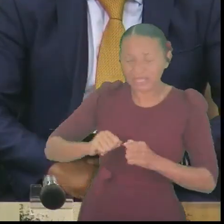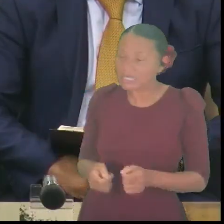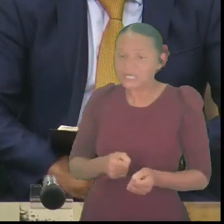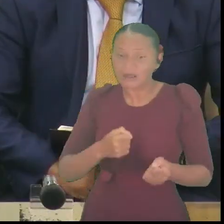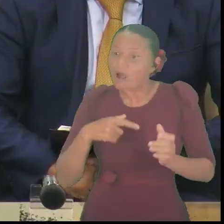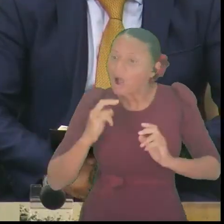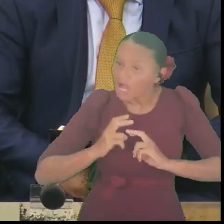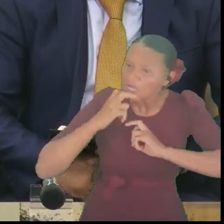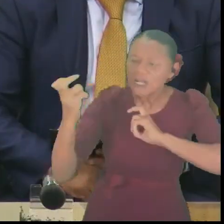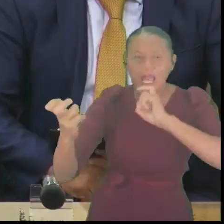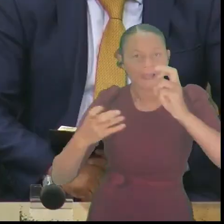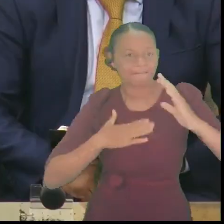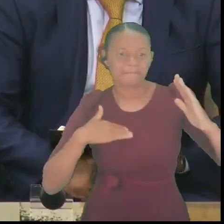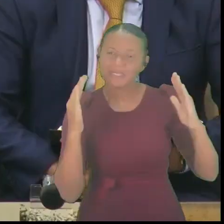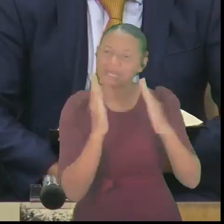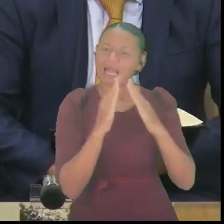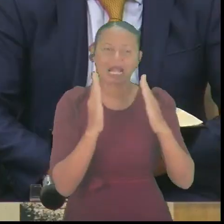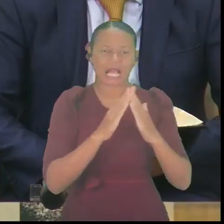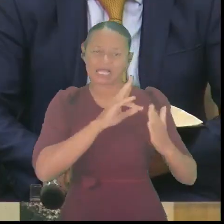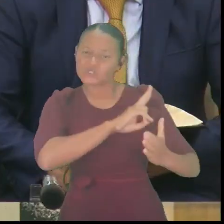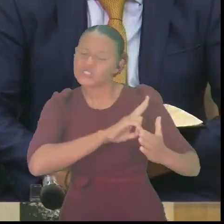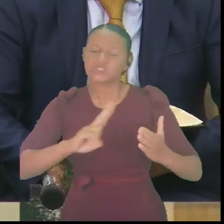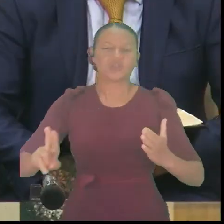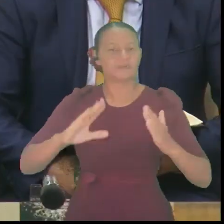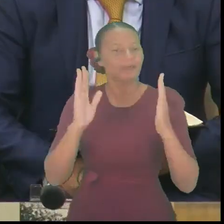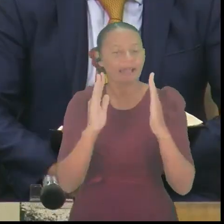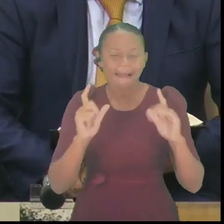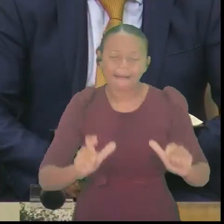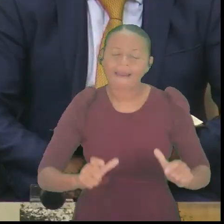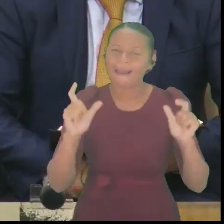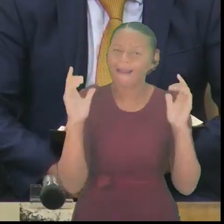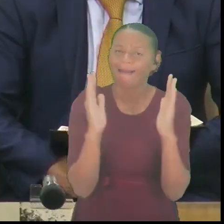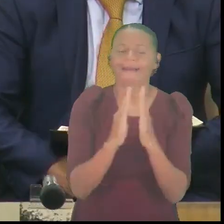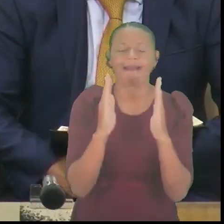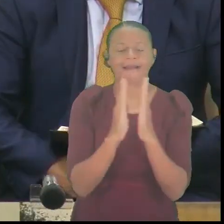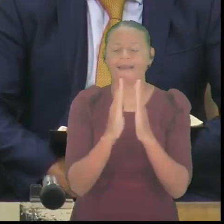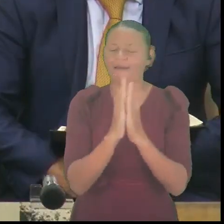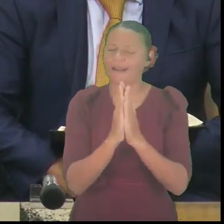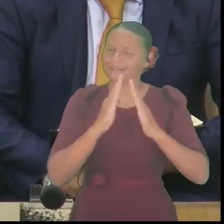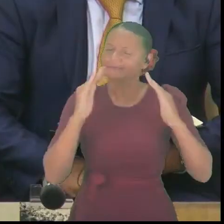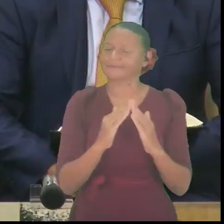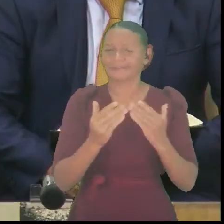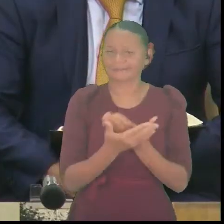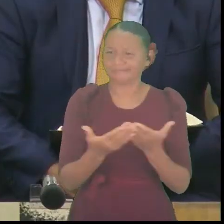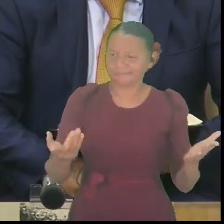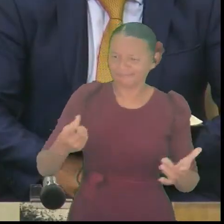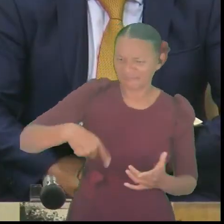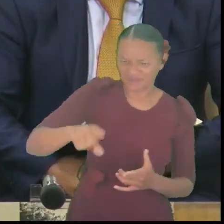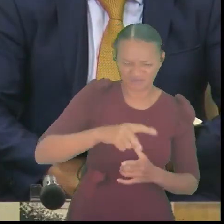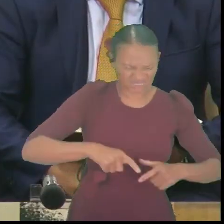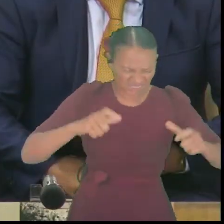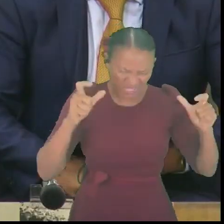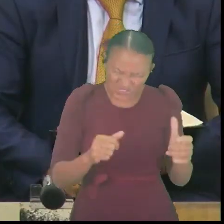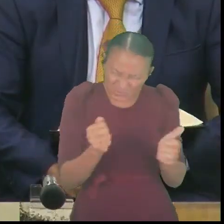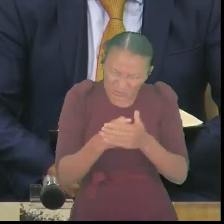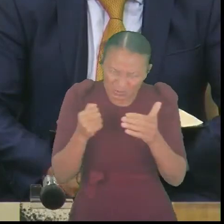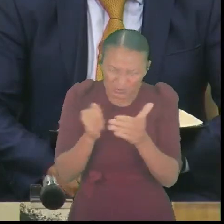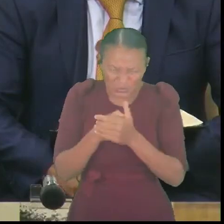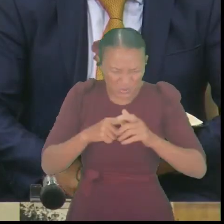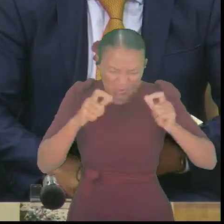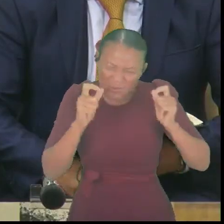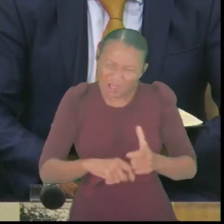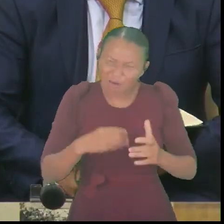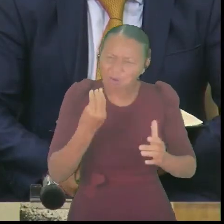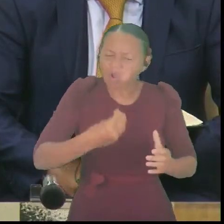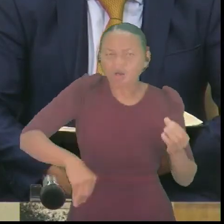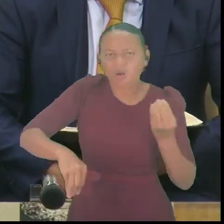minha casa será chamada casa de oração, mas vós a tendes convertido num covil de ladrões. Se você ler as palavras